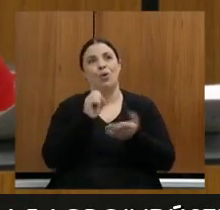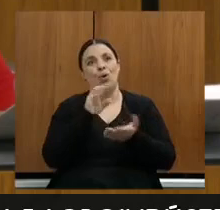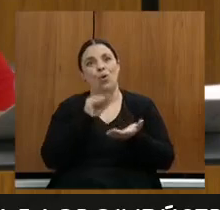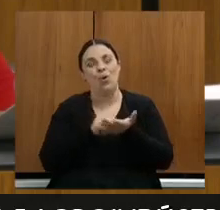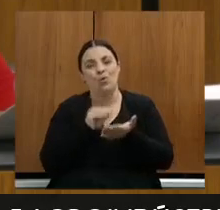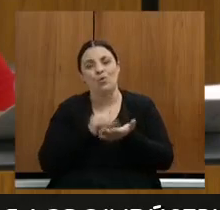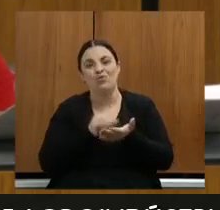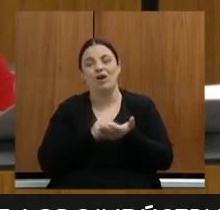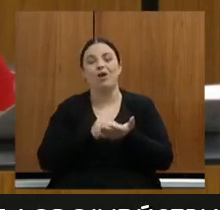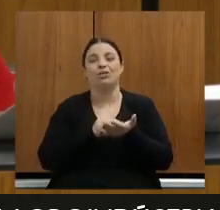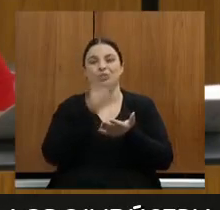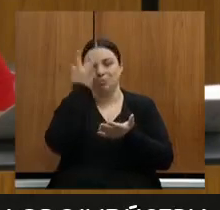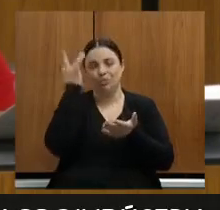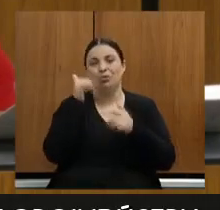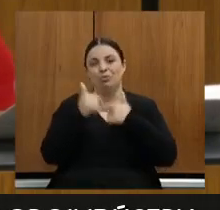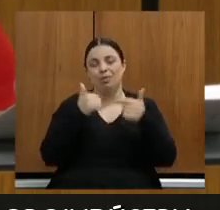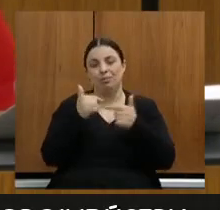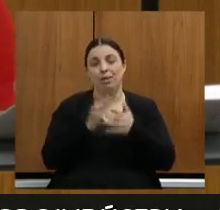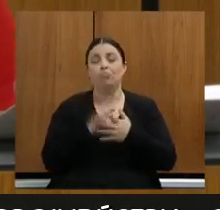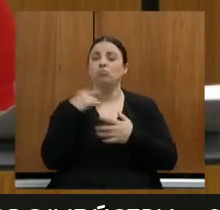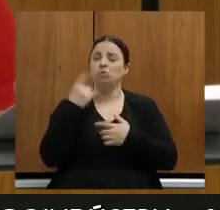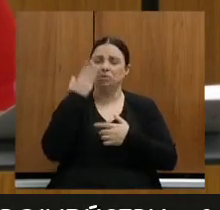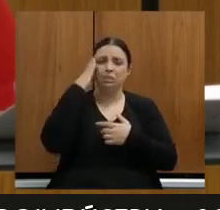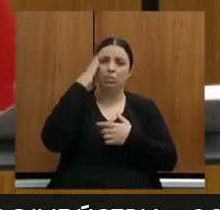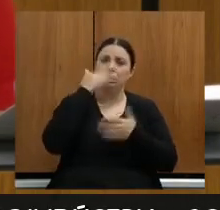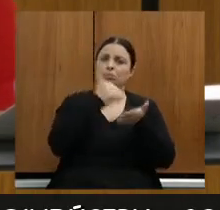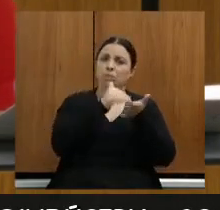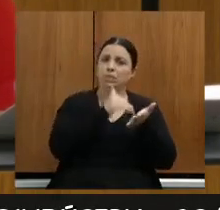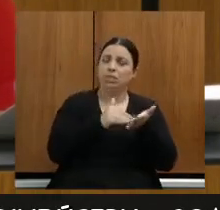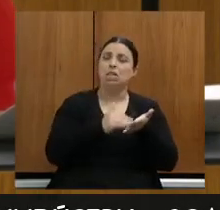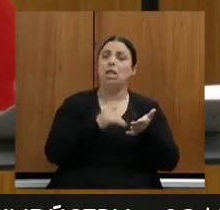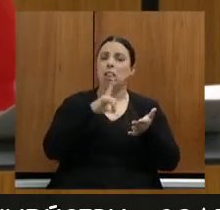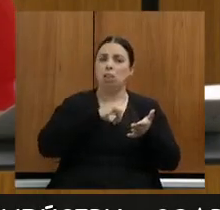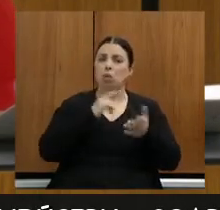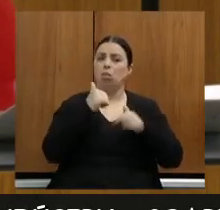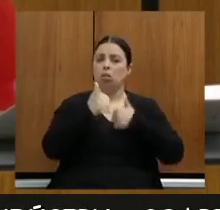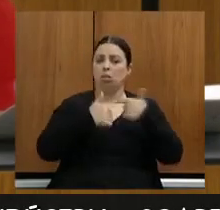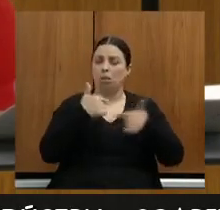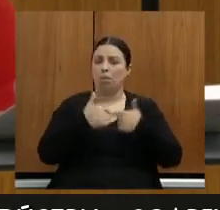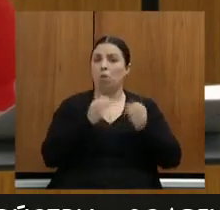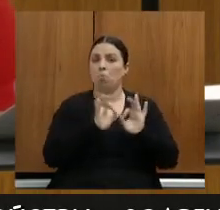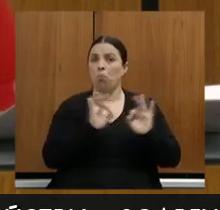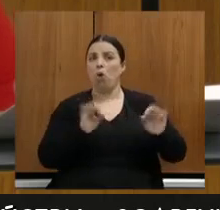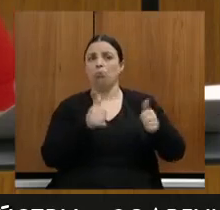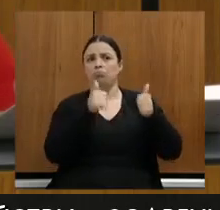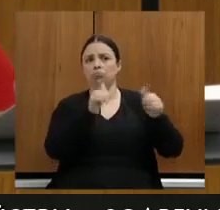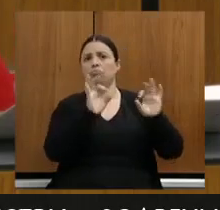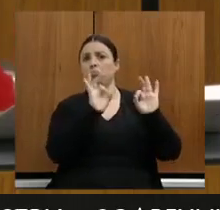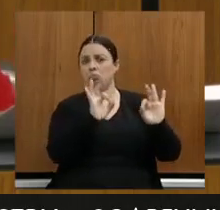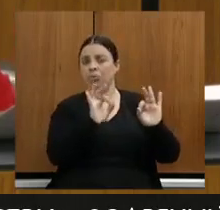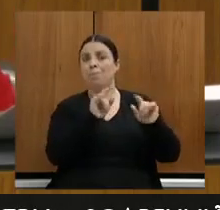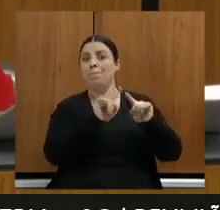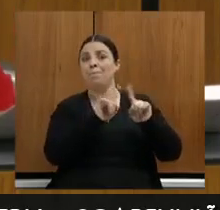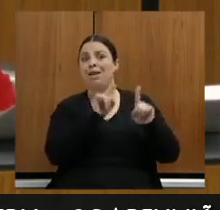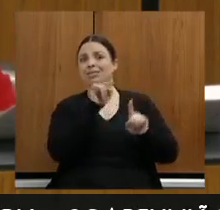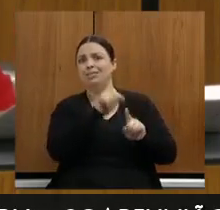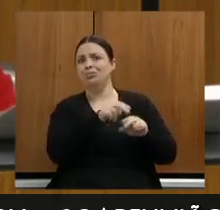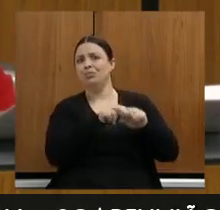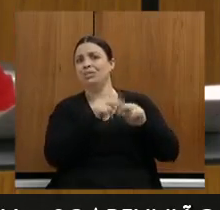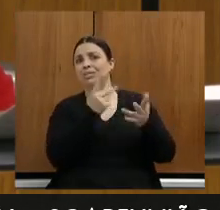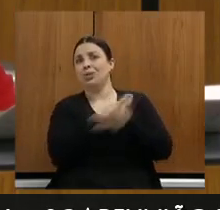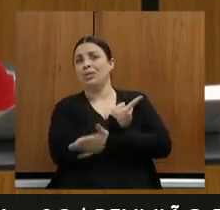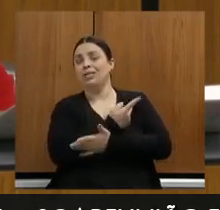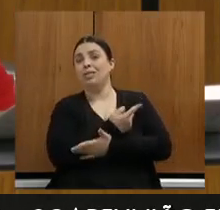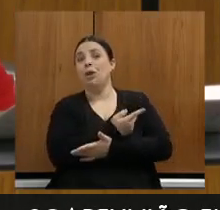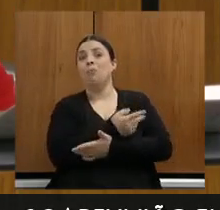apresentados pela secretaria se deve a gestão Mas também se deve aos servidores e ao trabalho exercido por